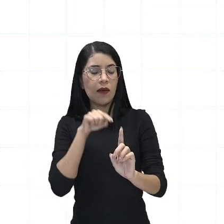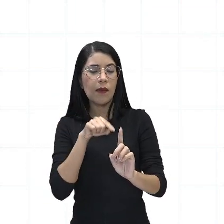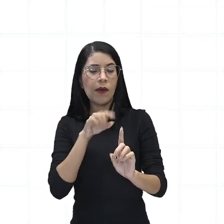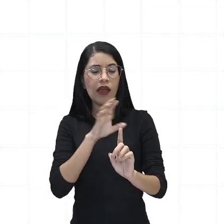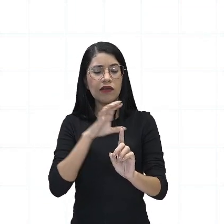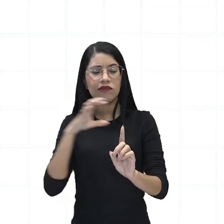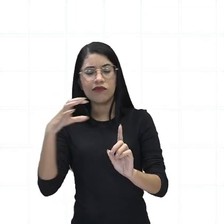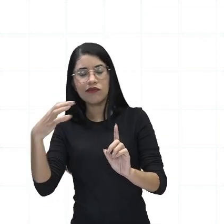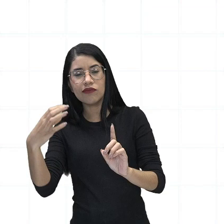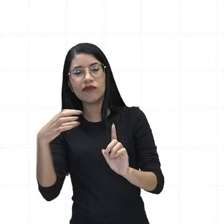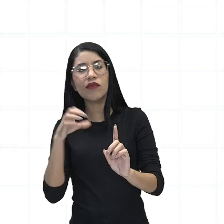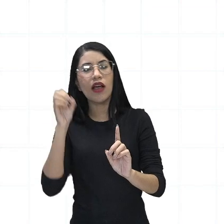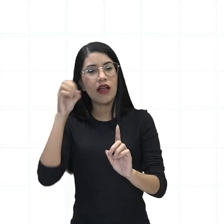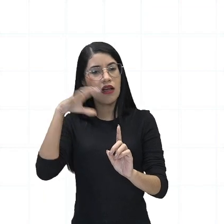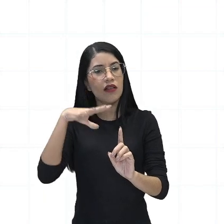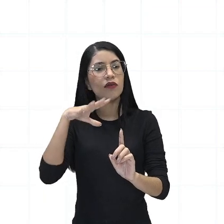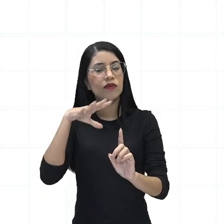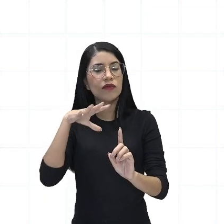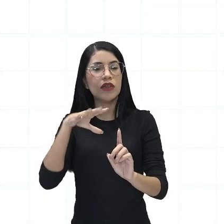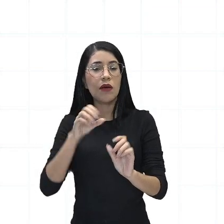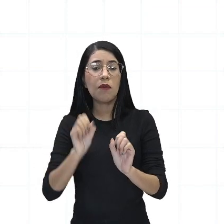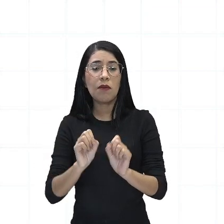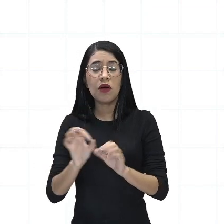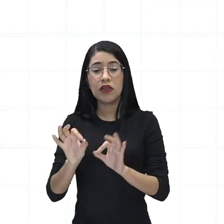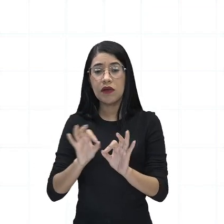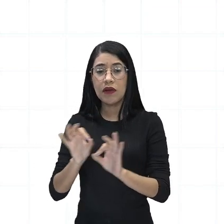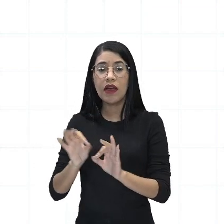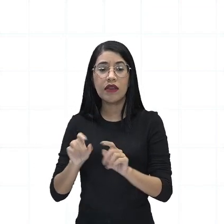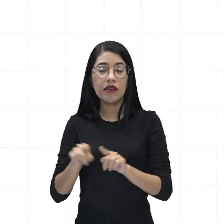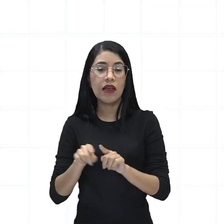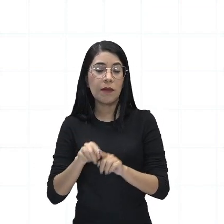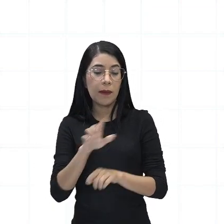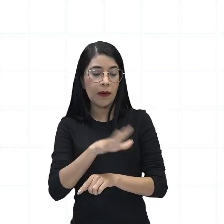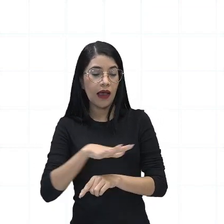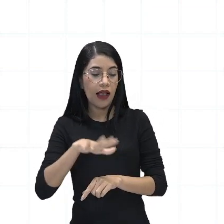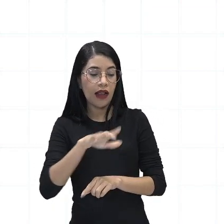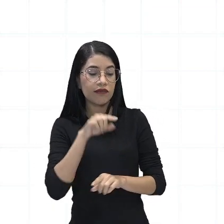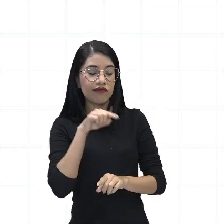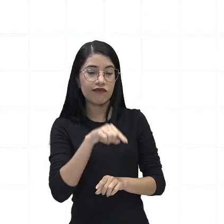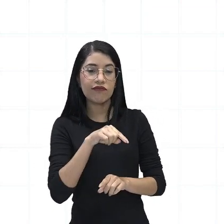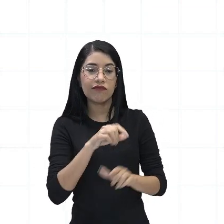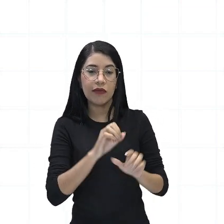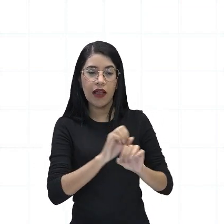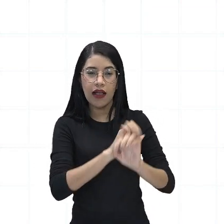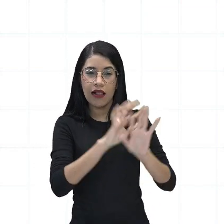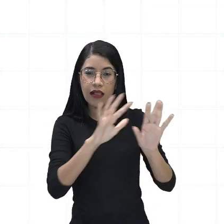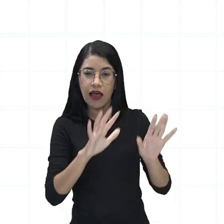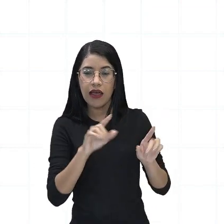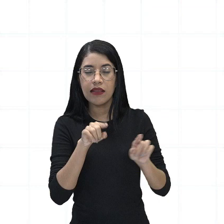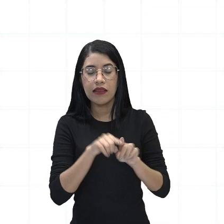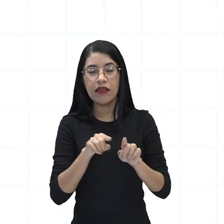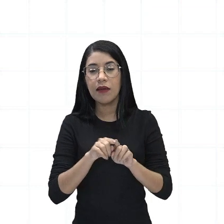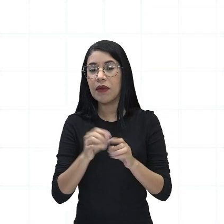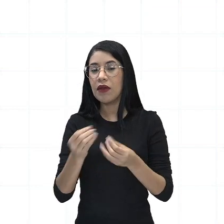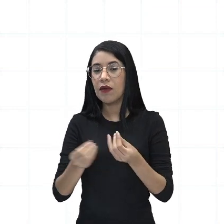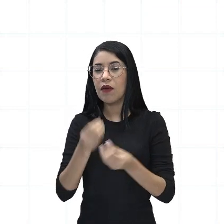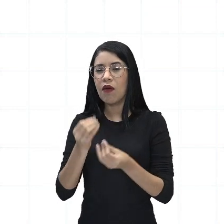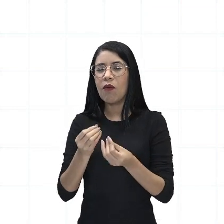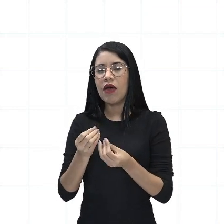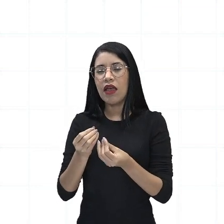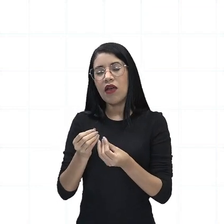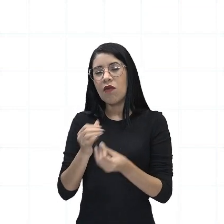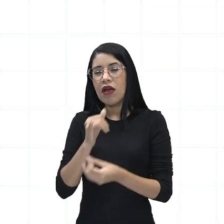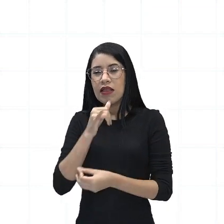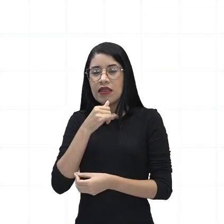elementos cênicos que podem ser ajustados para destacar áreas específicas do palco ou criar efeitos